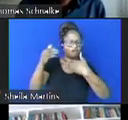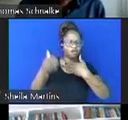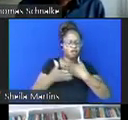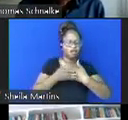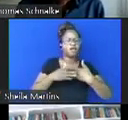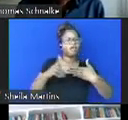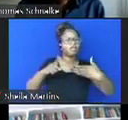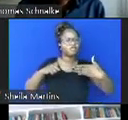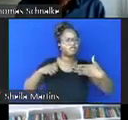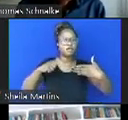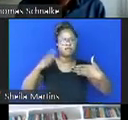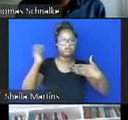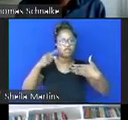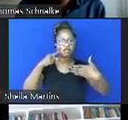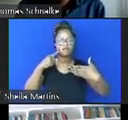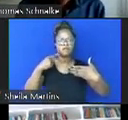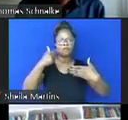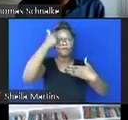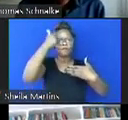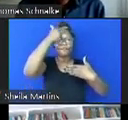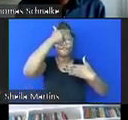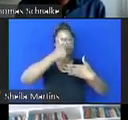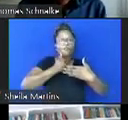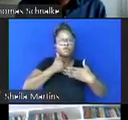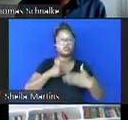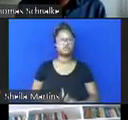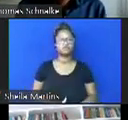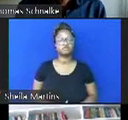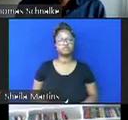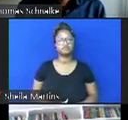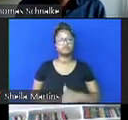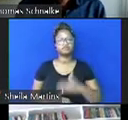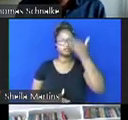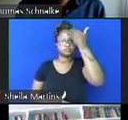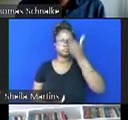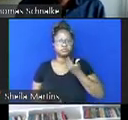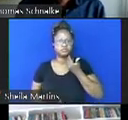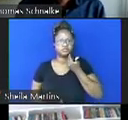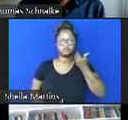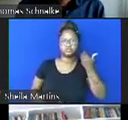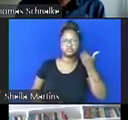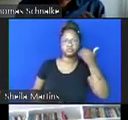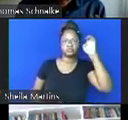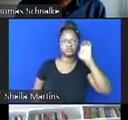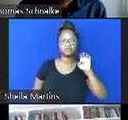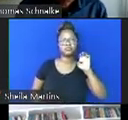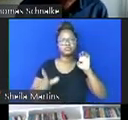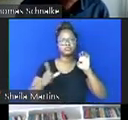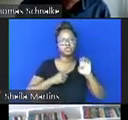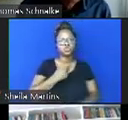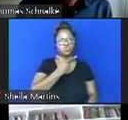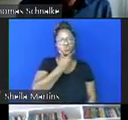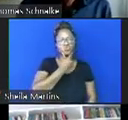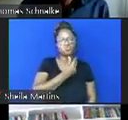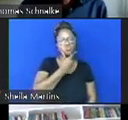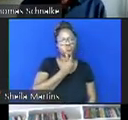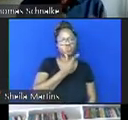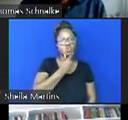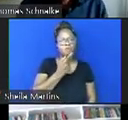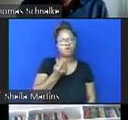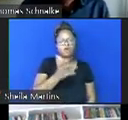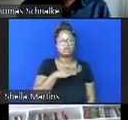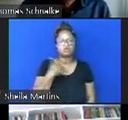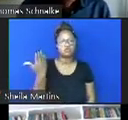representada, claramente anônima. Do lado esquerdo, nós vemos a face de um homem que acabou de morrer.